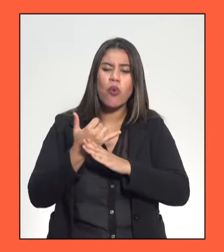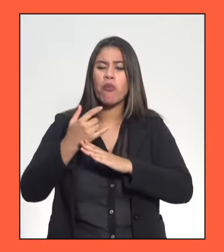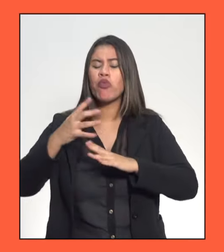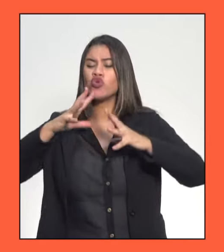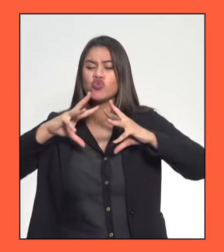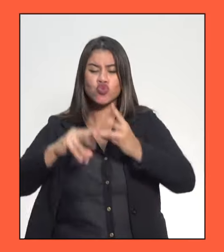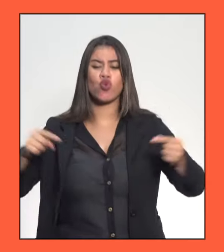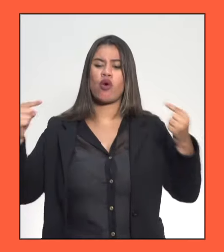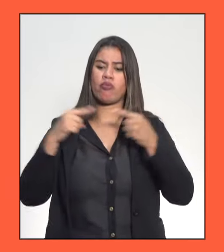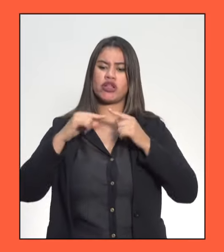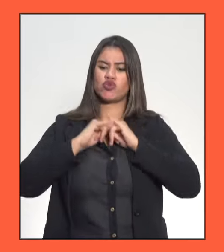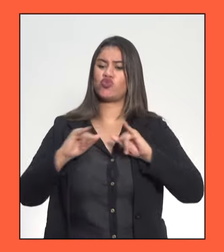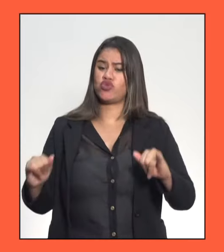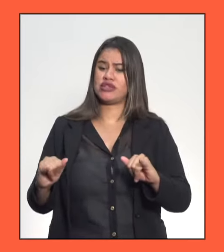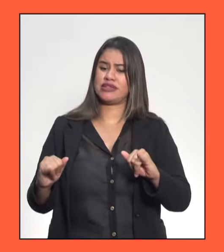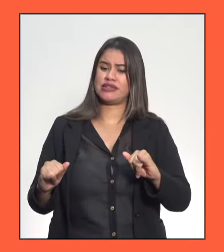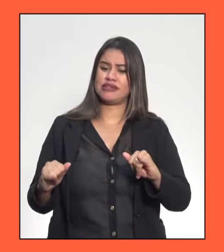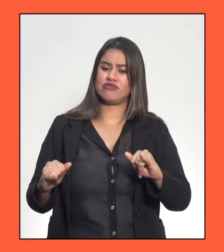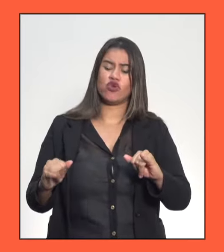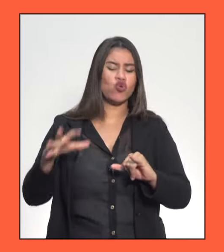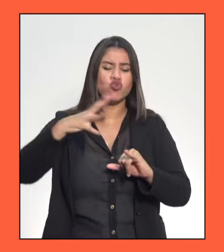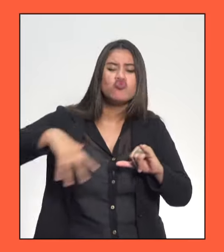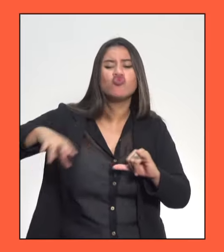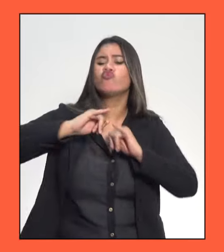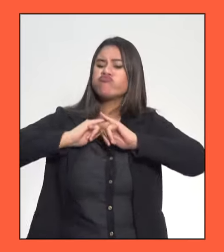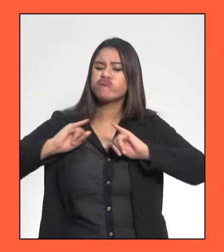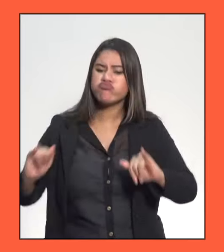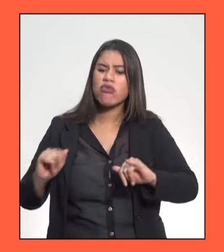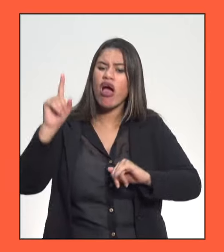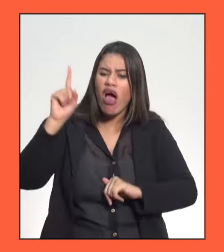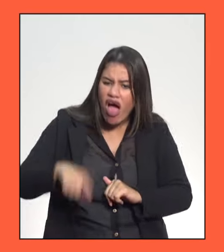Tudo é notícia? Será que a gente pode falar que tudo é notícia?